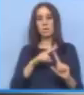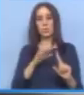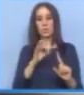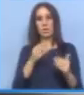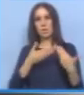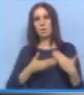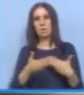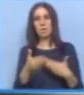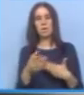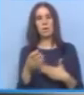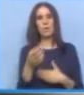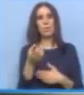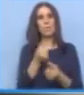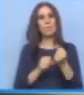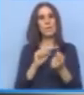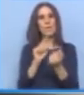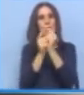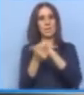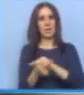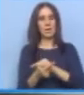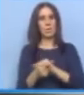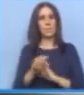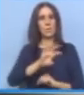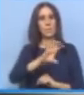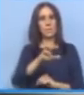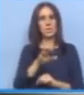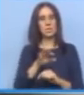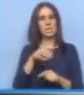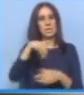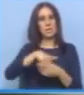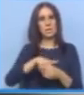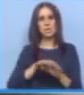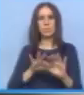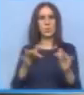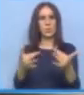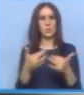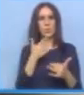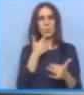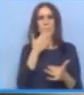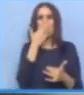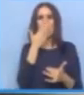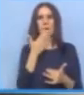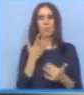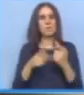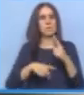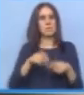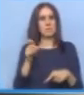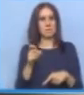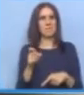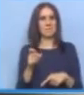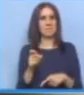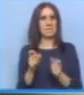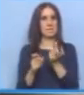80, o movimento contrário, ou seja, é um país com muita mobilidade interna, quase refugiados, se formos